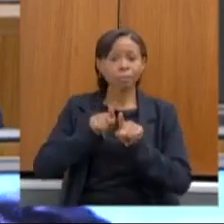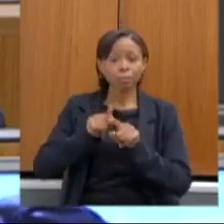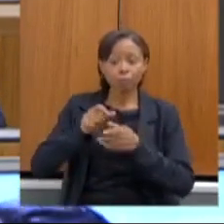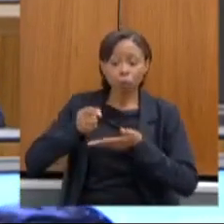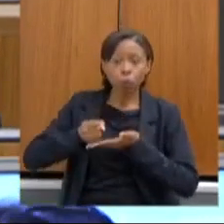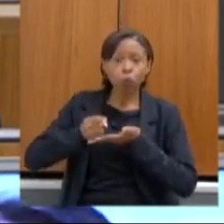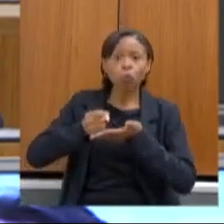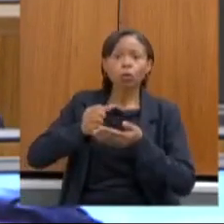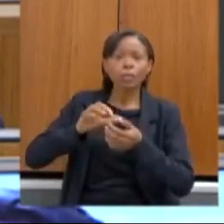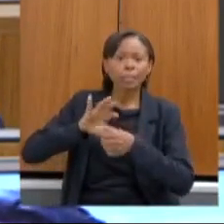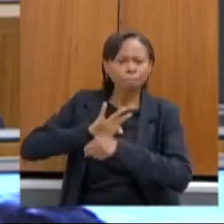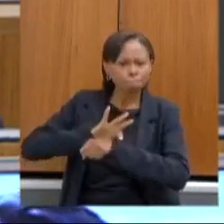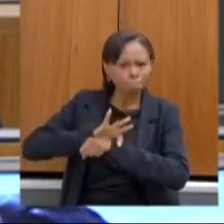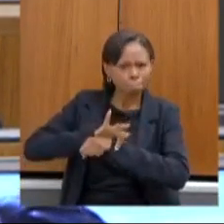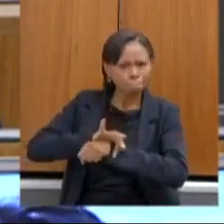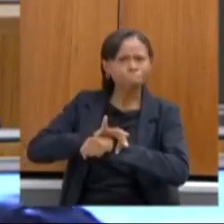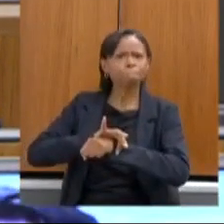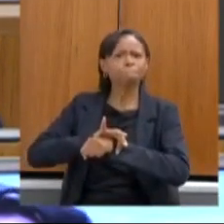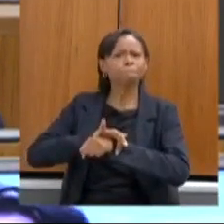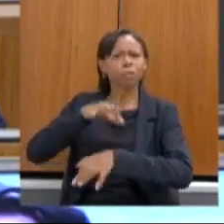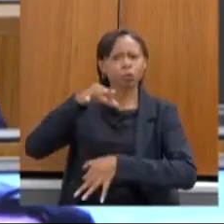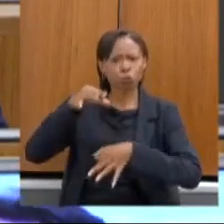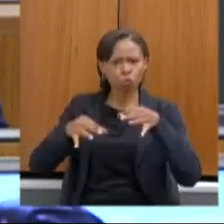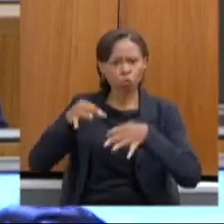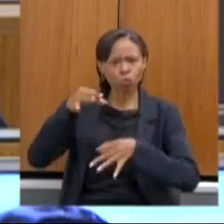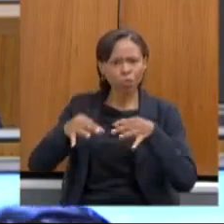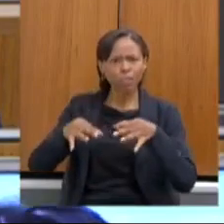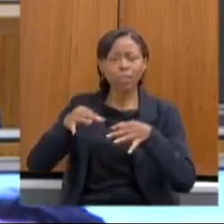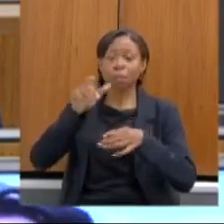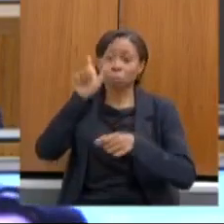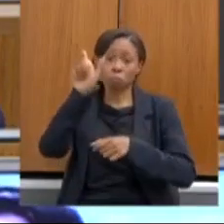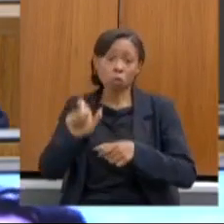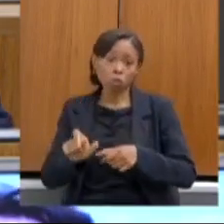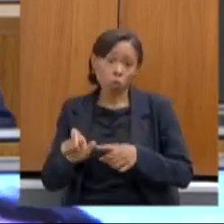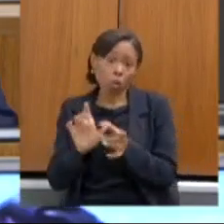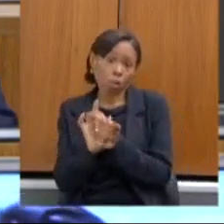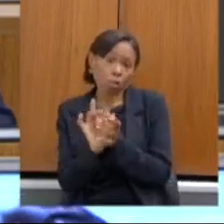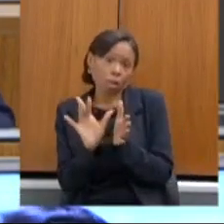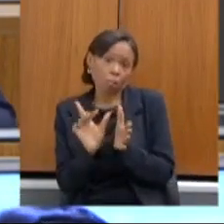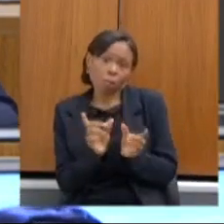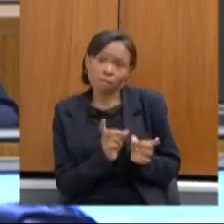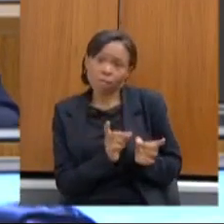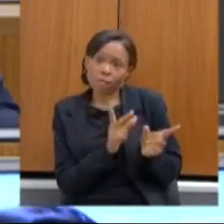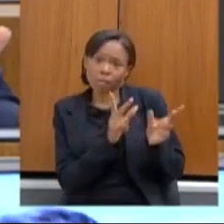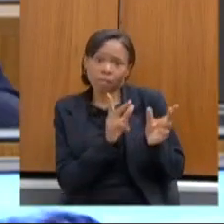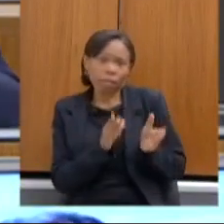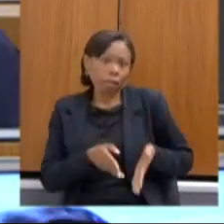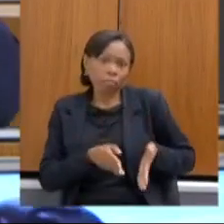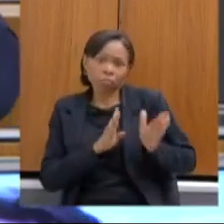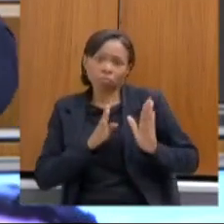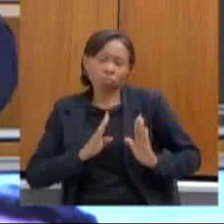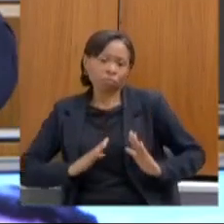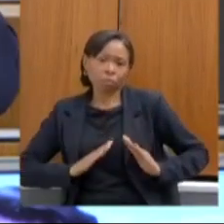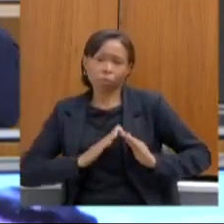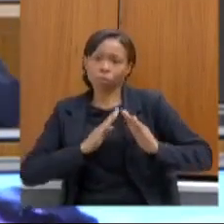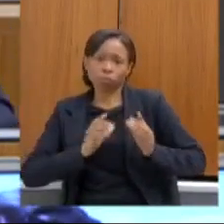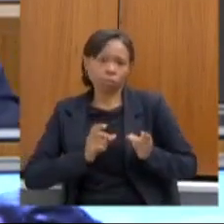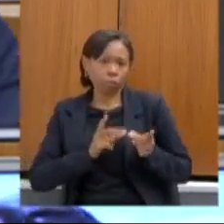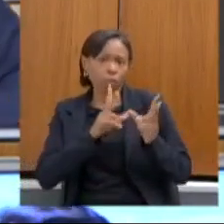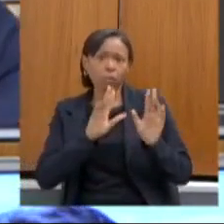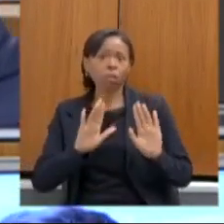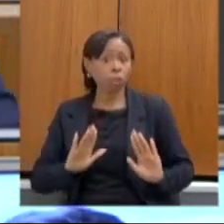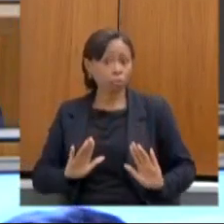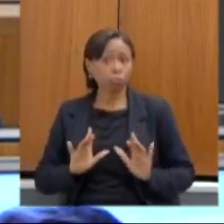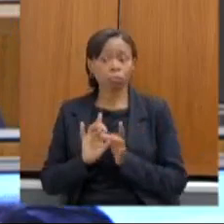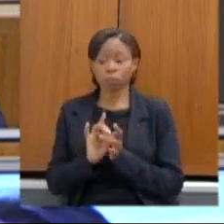possam comercializar os seus imóveis sem precisar fazer aquele contra a TIM de gaveta e